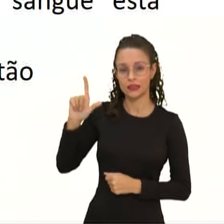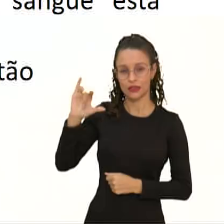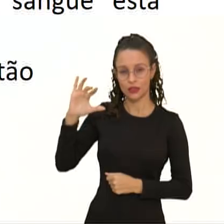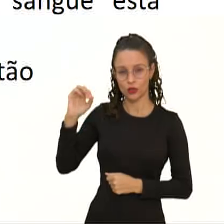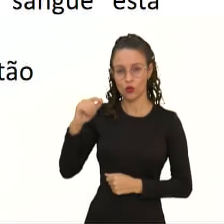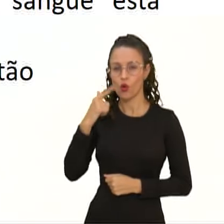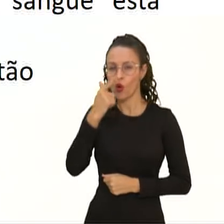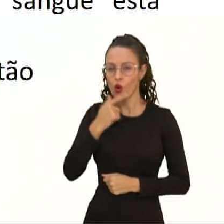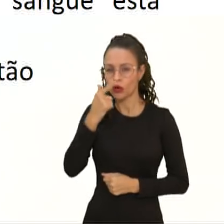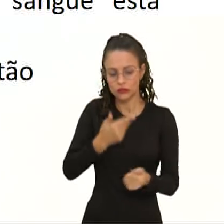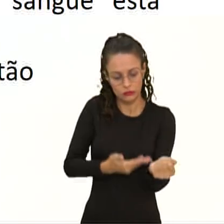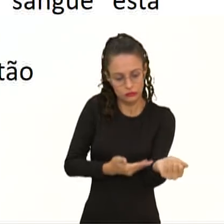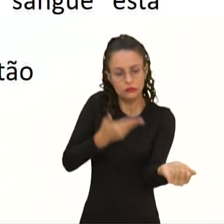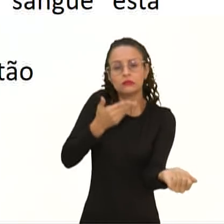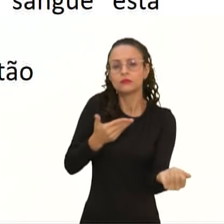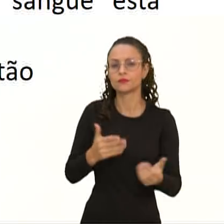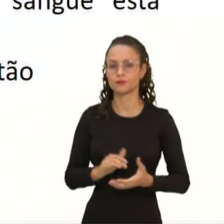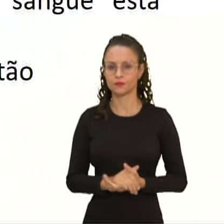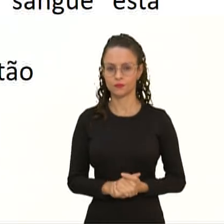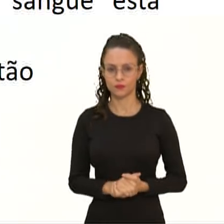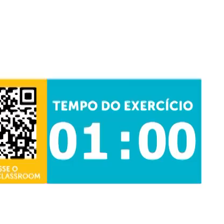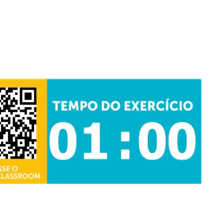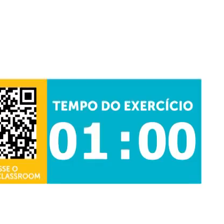estão elevados?